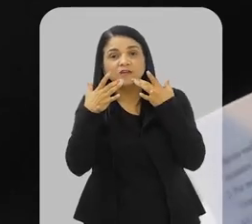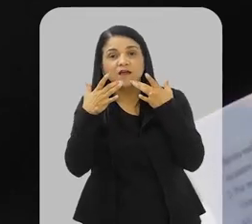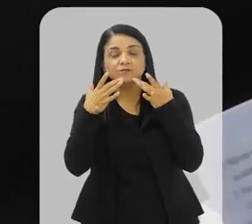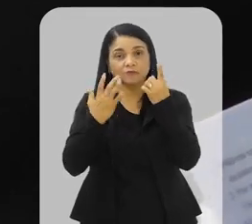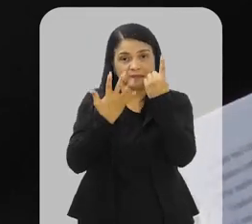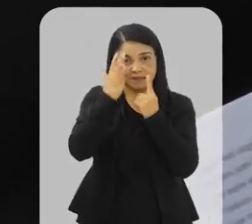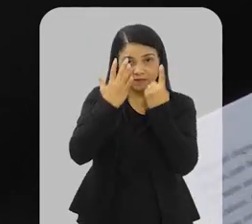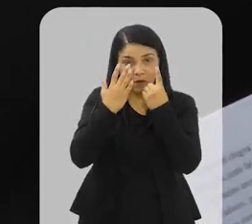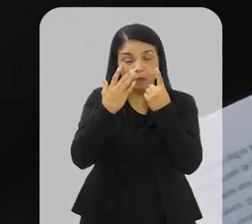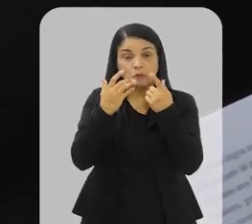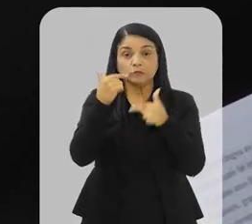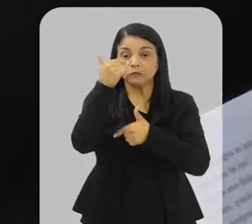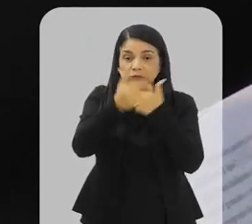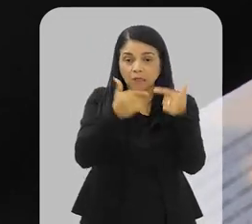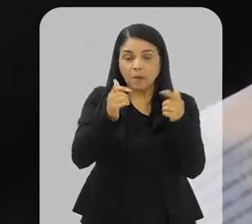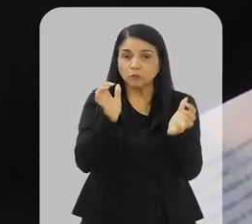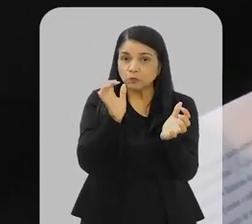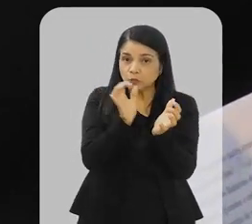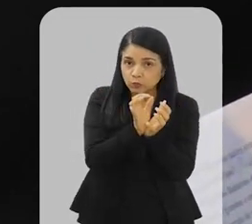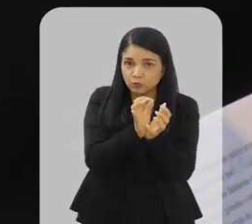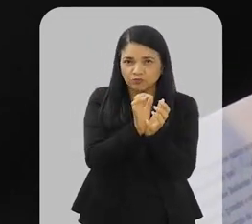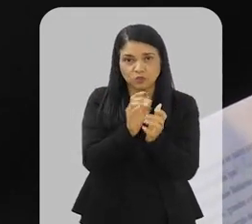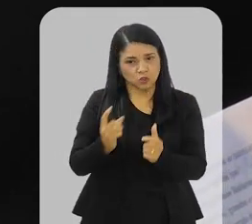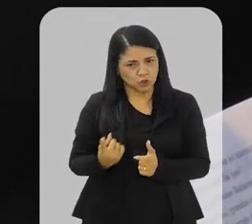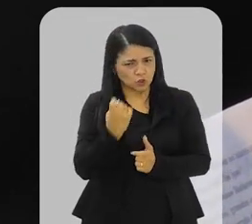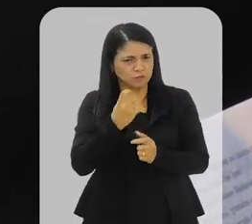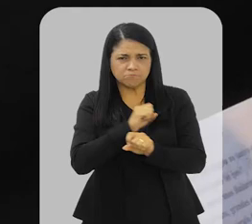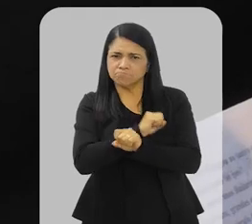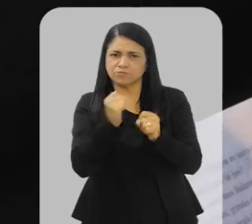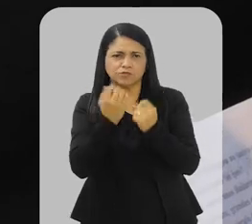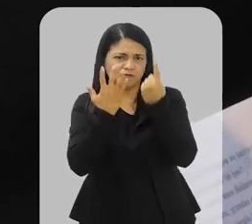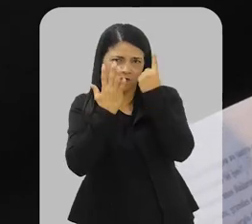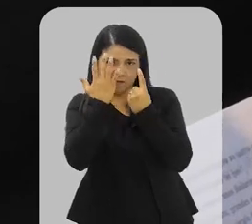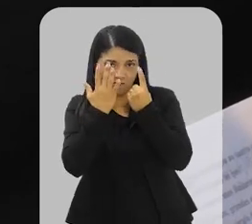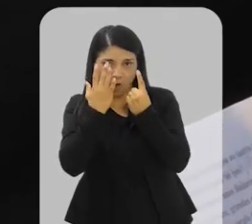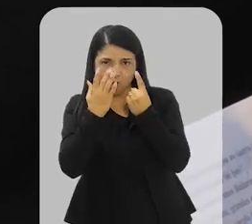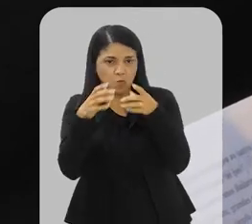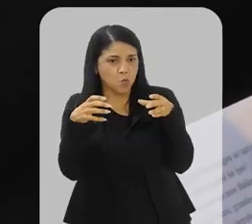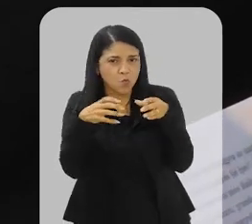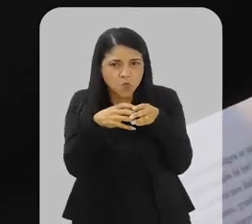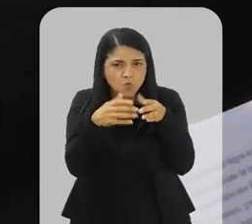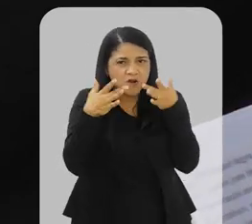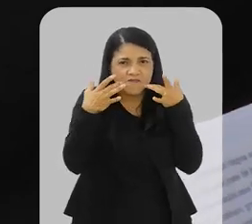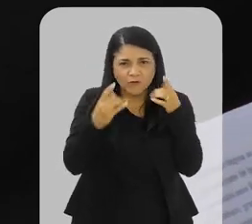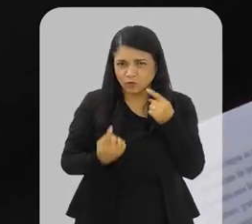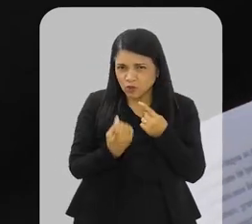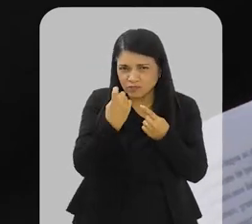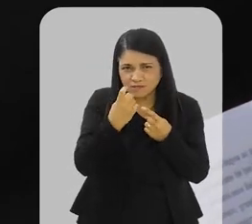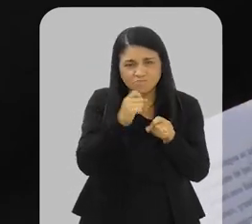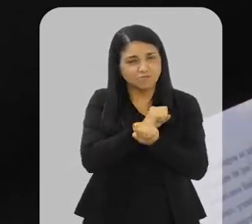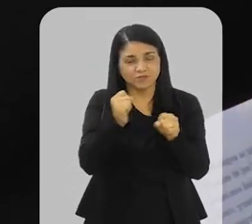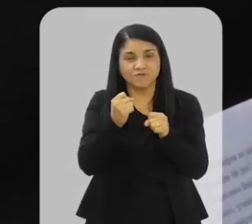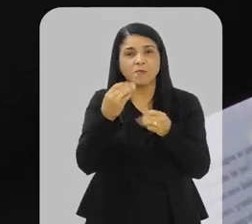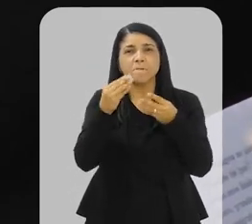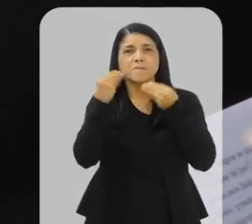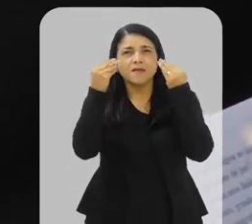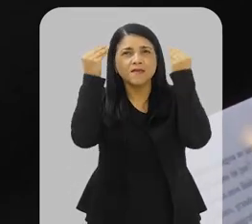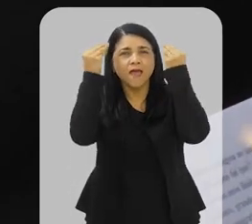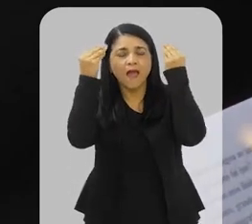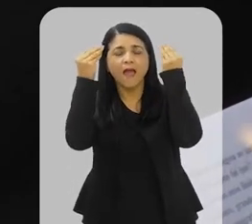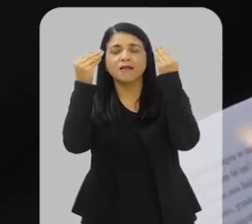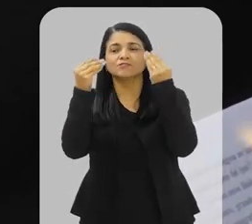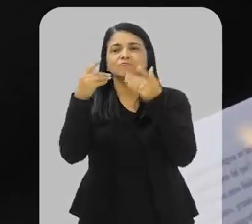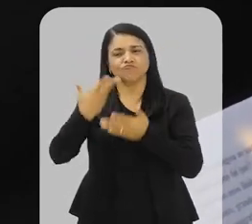teatro carnaval se encontra aí no trabalho de grupo no trabalho de de equipe você não faz carnaval sozinho né como você não faz uma companhia sozinho então aquela